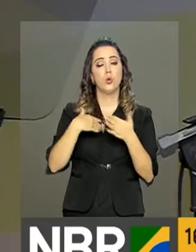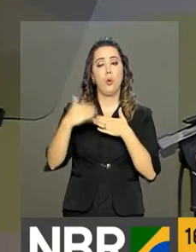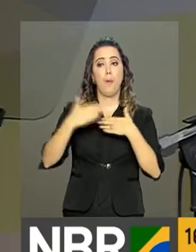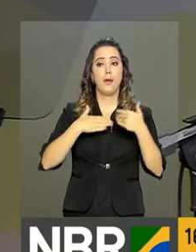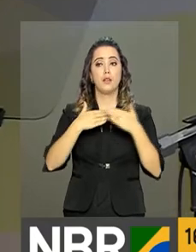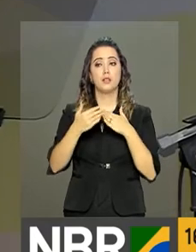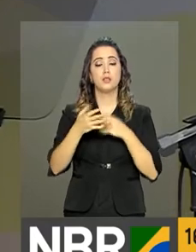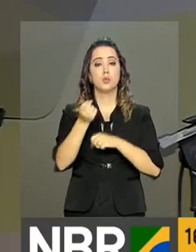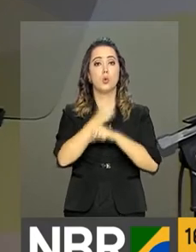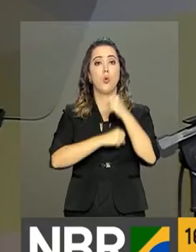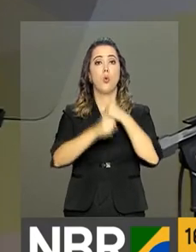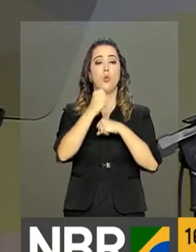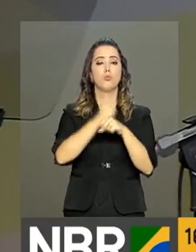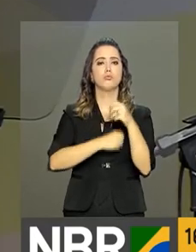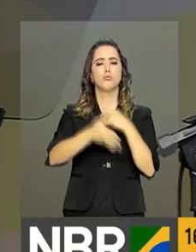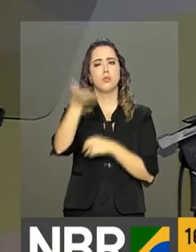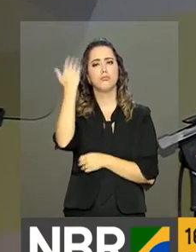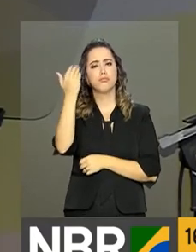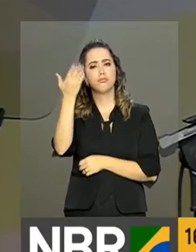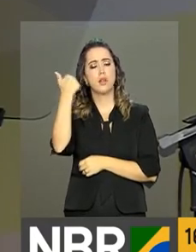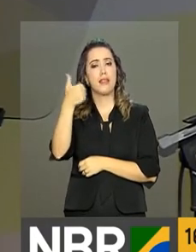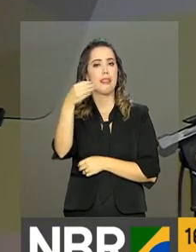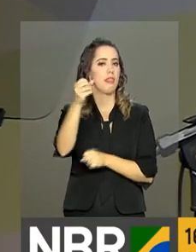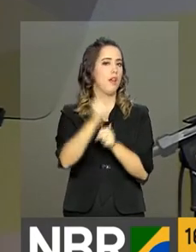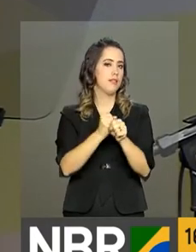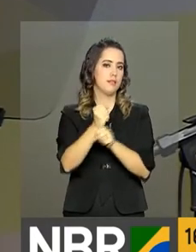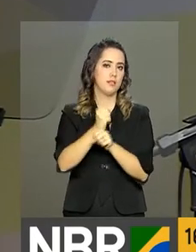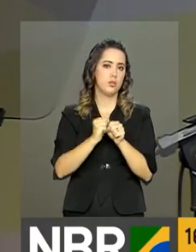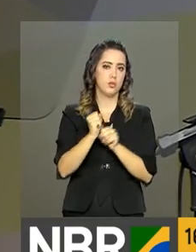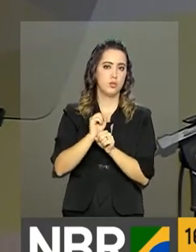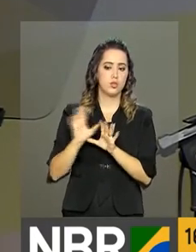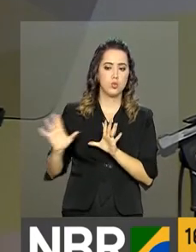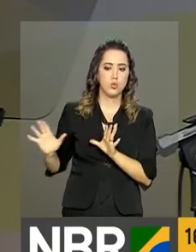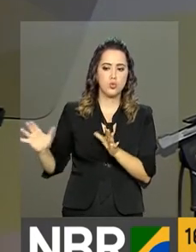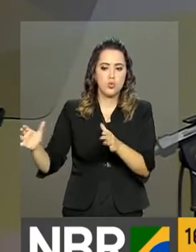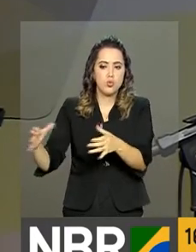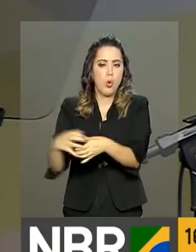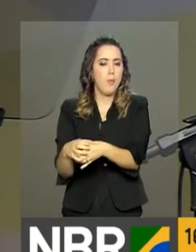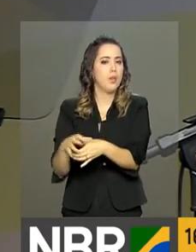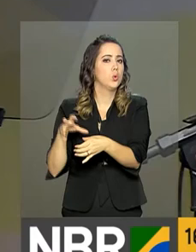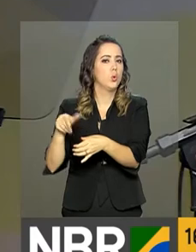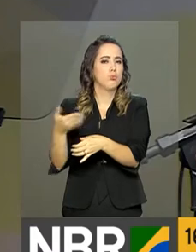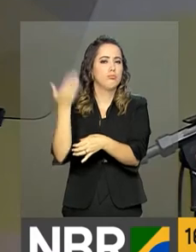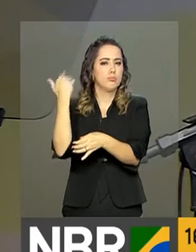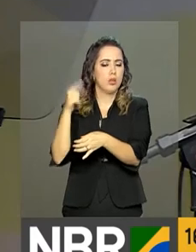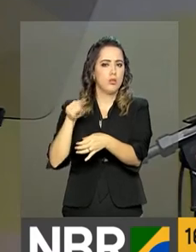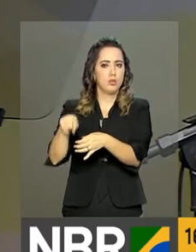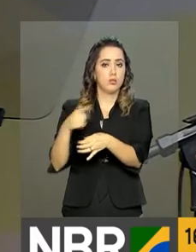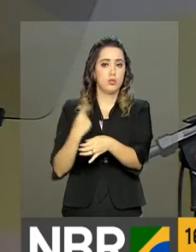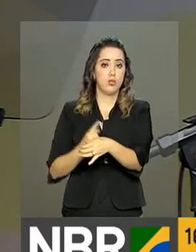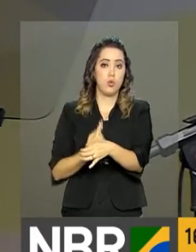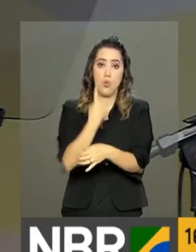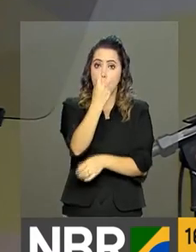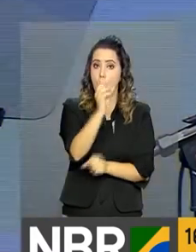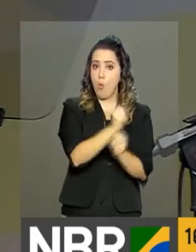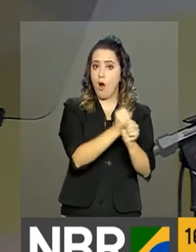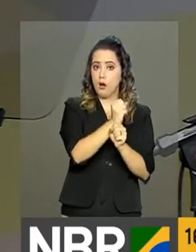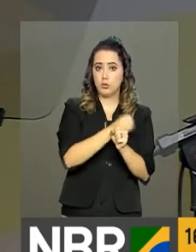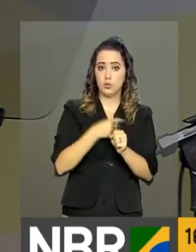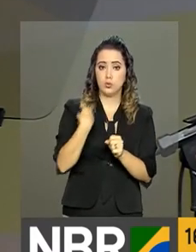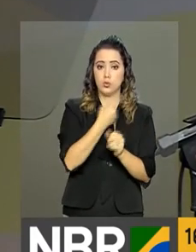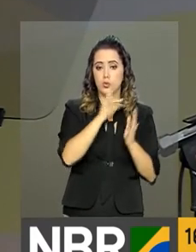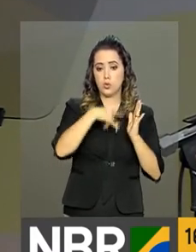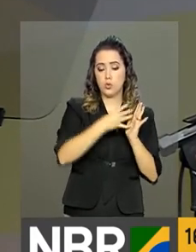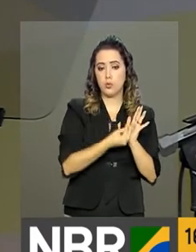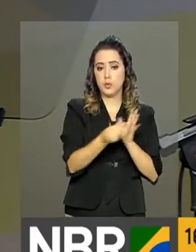governos anteriores nos últimos 10 anos somados. Você soma todos os governos anteriores, só num ano nós distribuímos mais títulos. Eu não sei porquê, eu